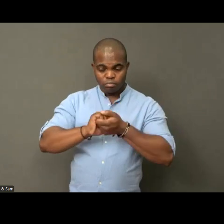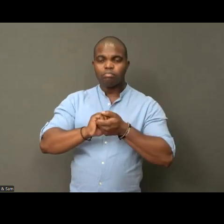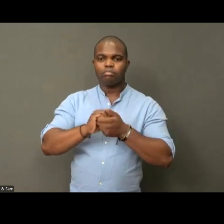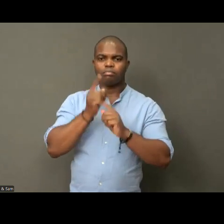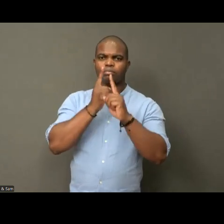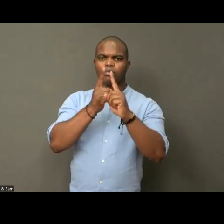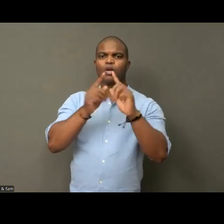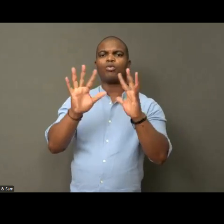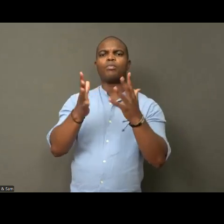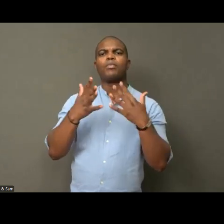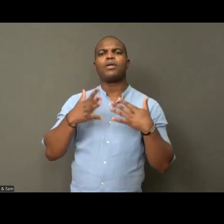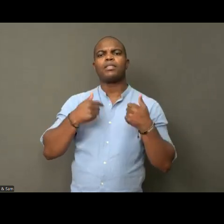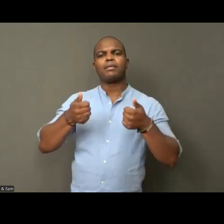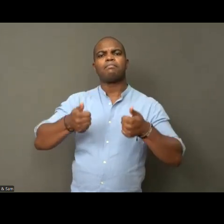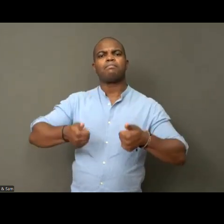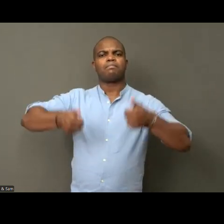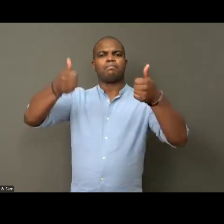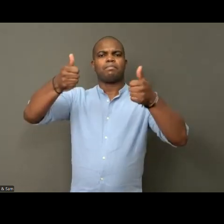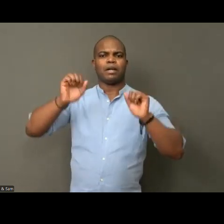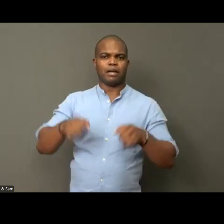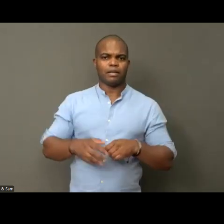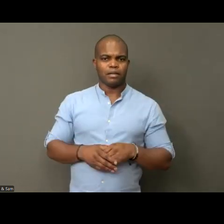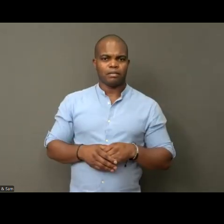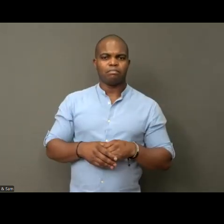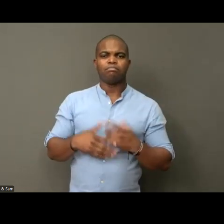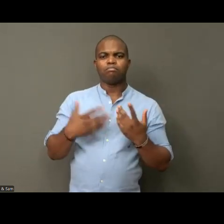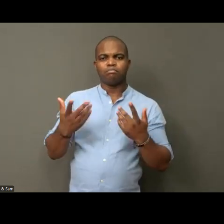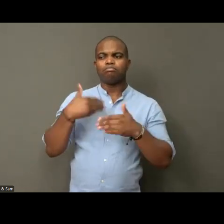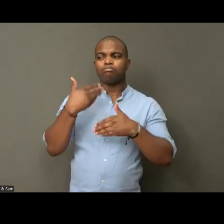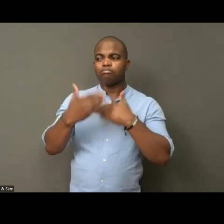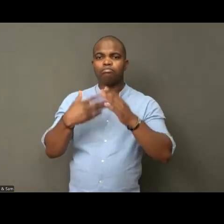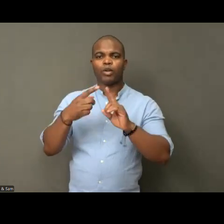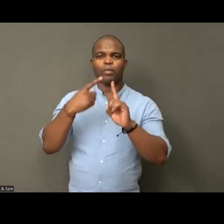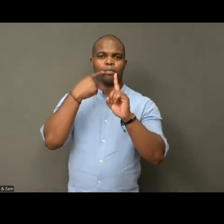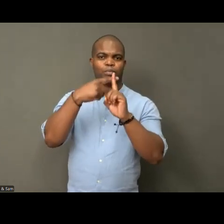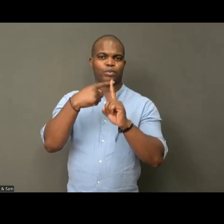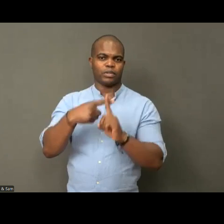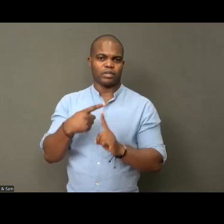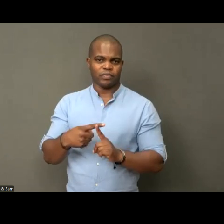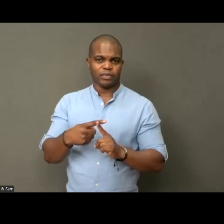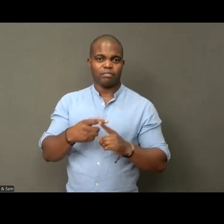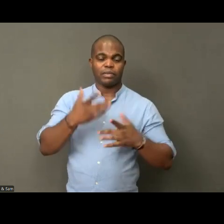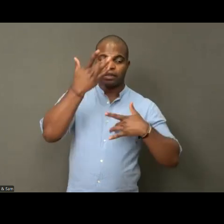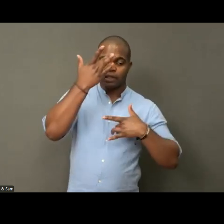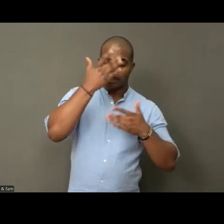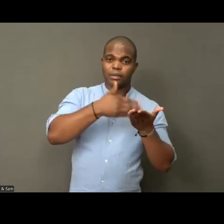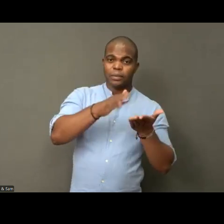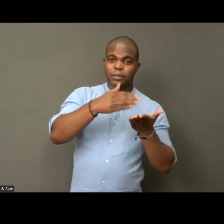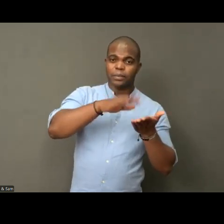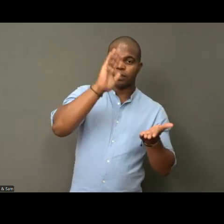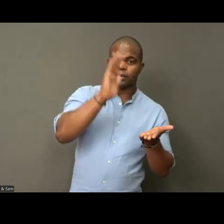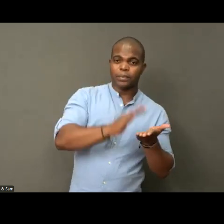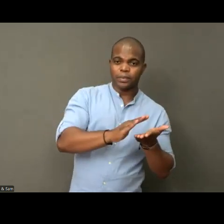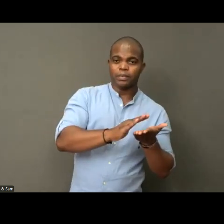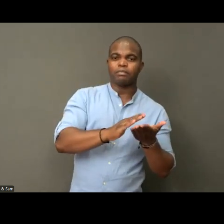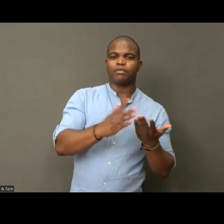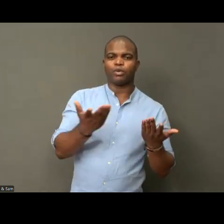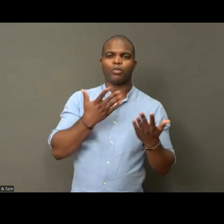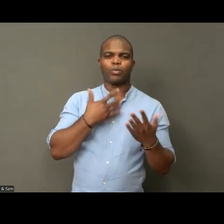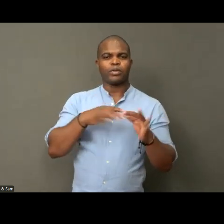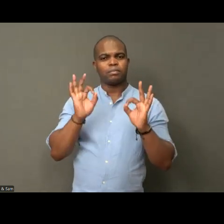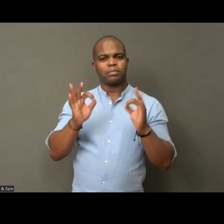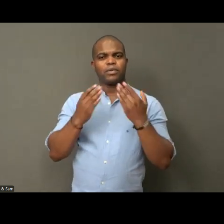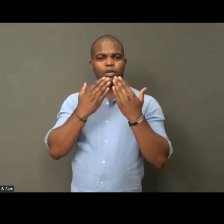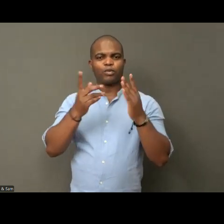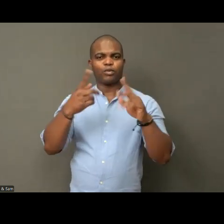bons resultados tanto para a eliminação de doenças como fortalecer o sistema de saúde. Então, muito obrigado a todos por esta oportunidade, sua atenção, sua